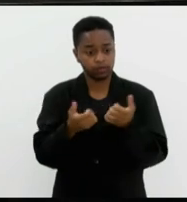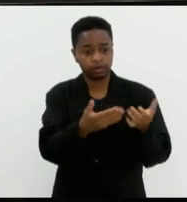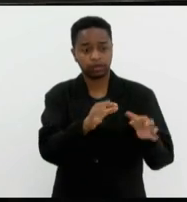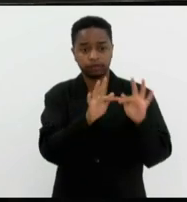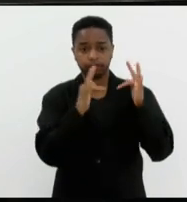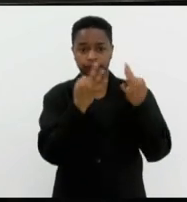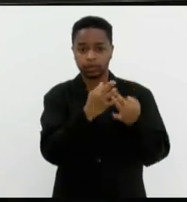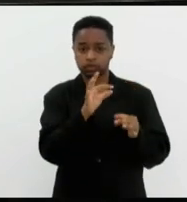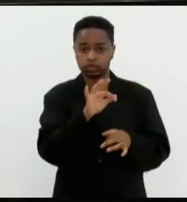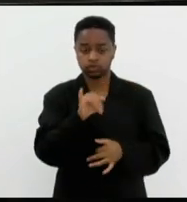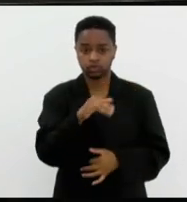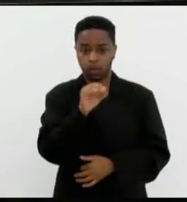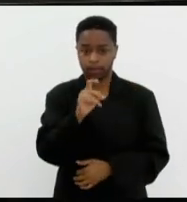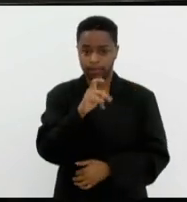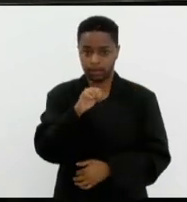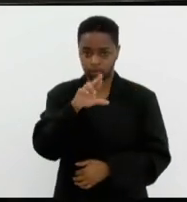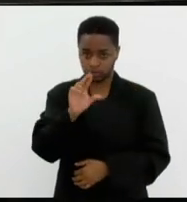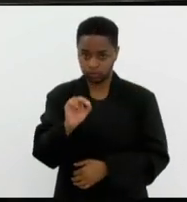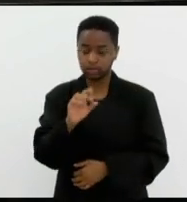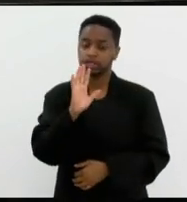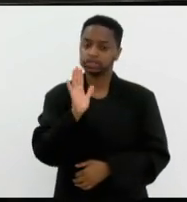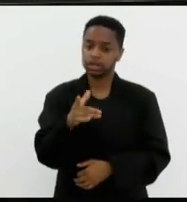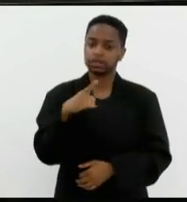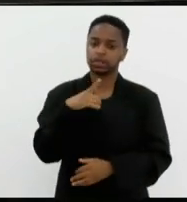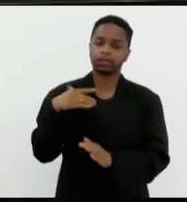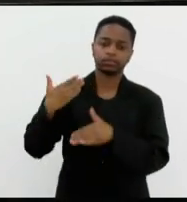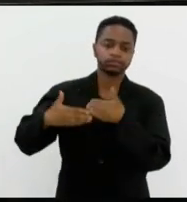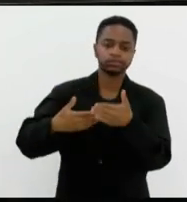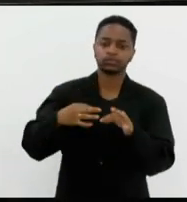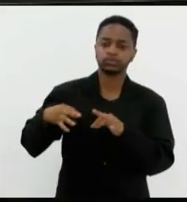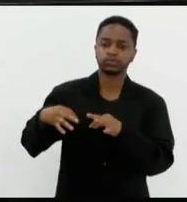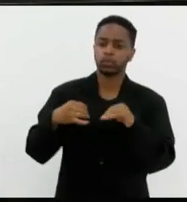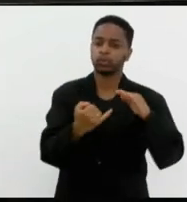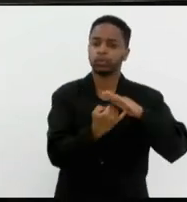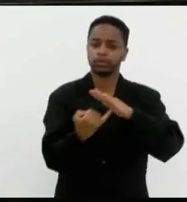por todos os procedimentos de destruição.